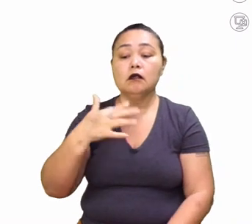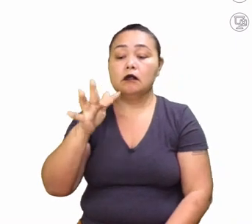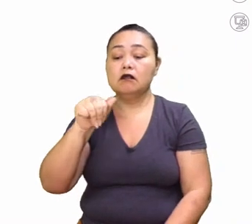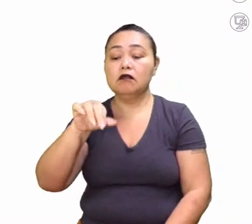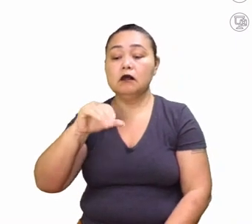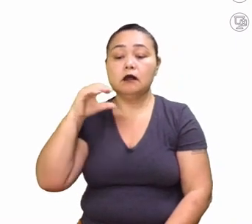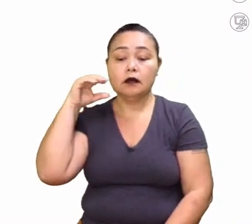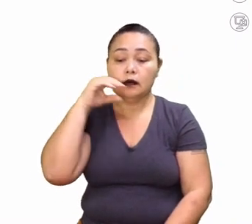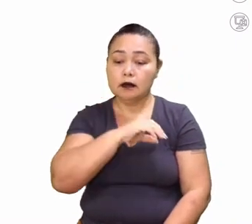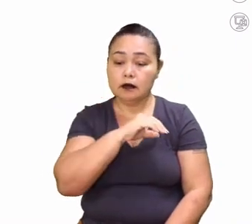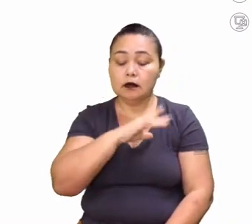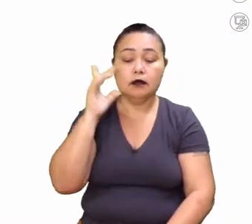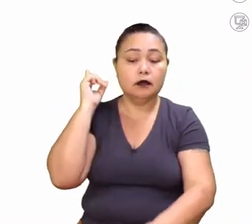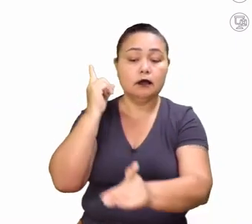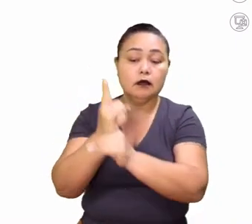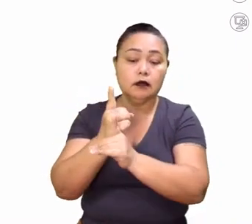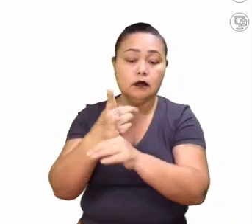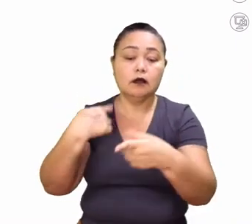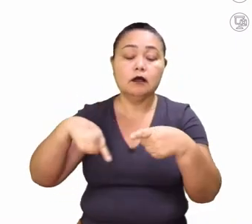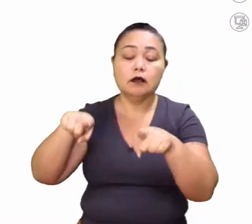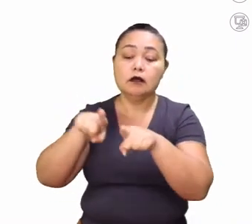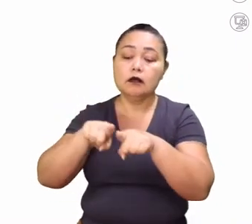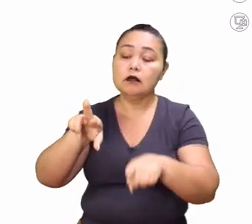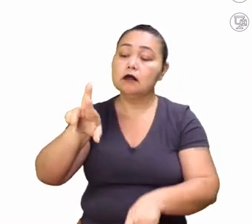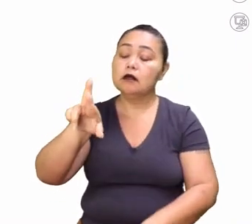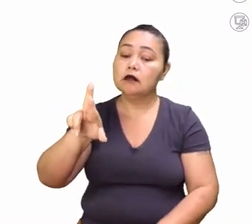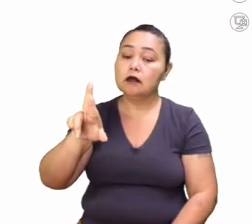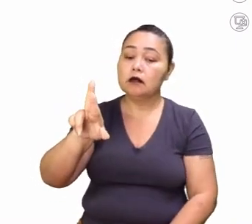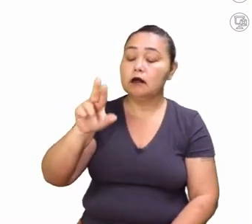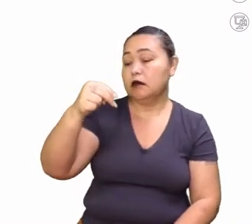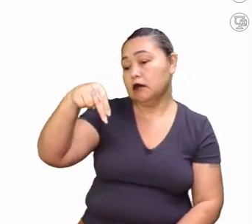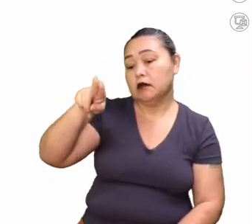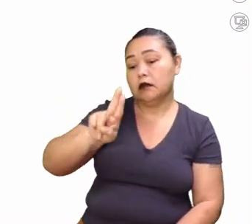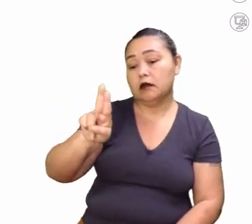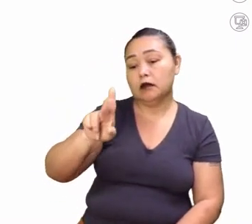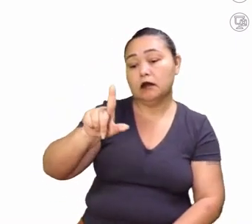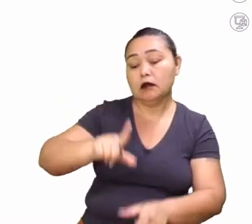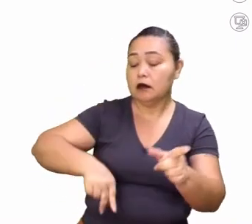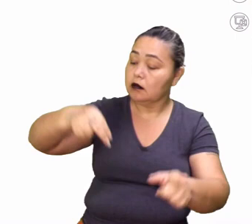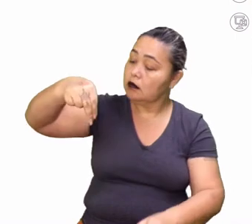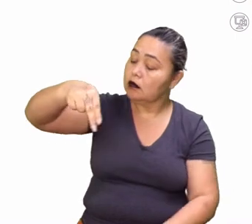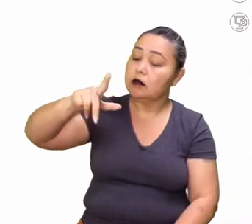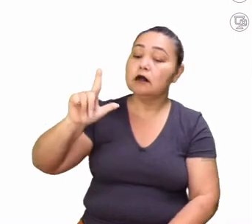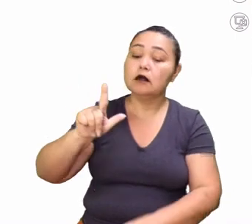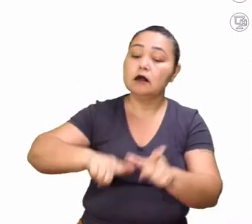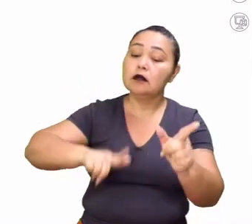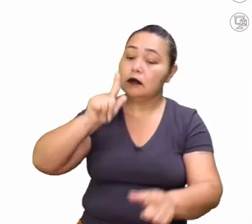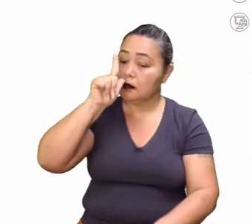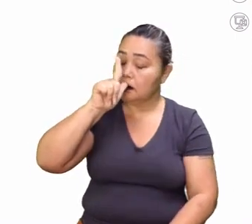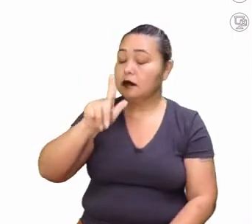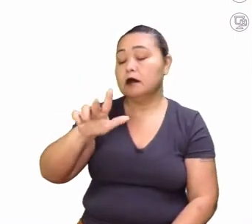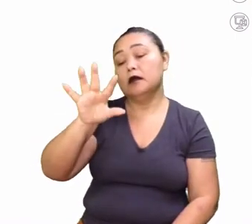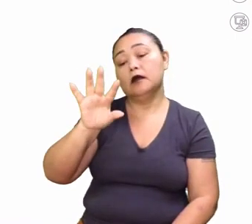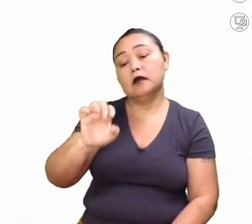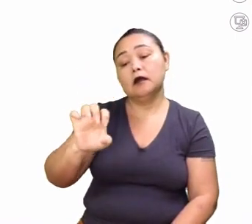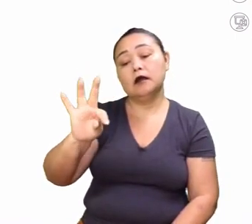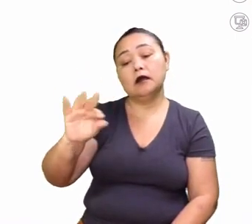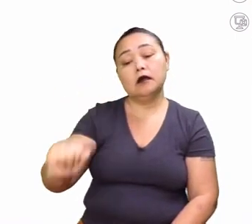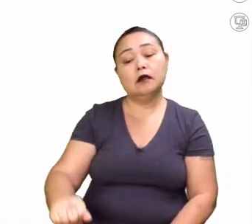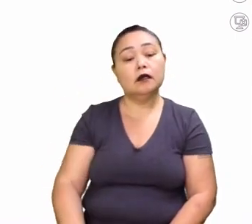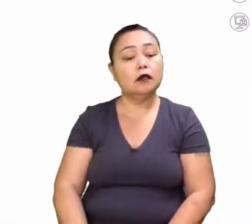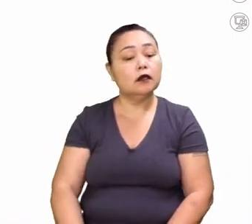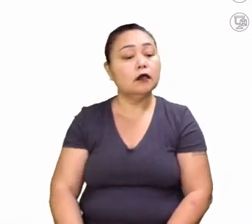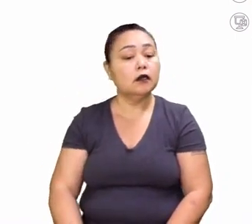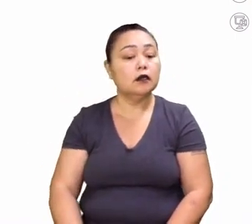tudo isso nós podemos encontrar o rendimento essa letrinha é Eta letrinha grega né tá